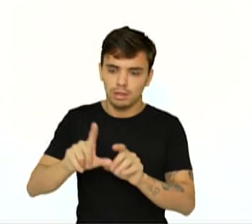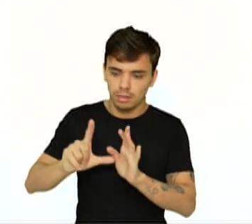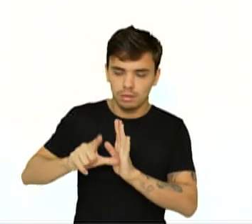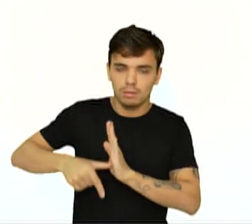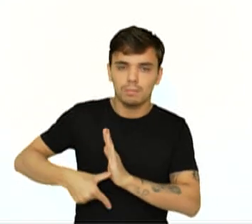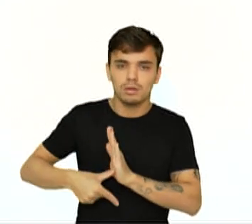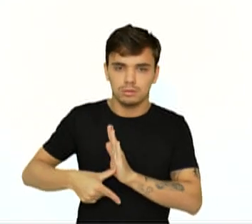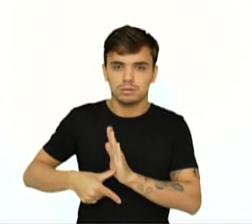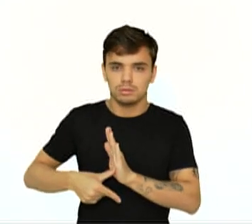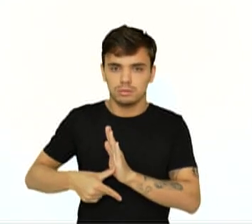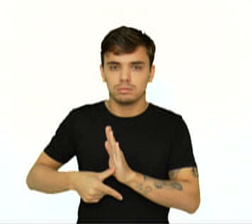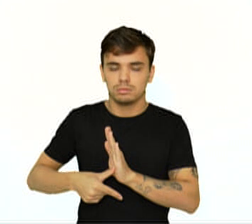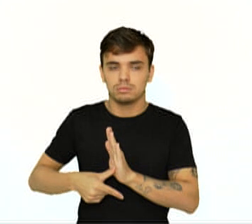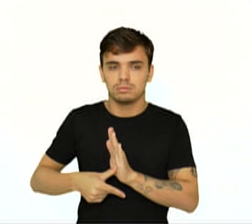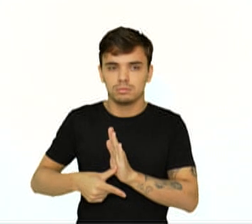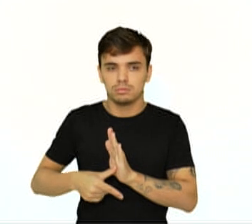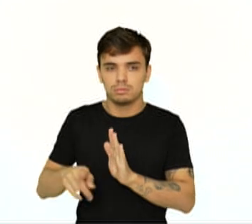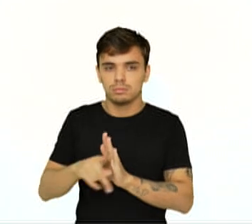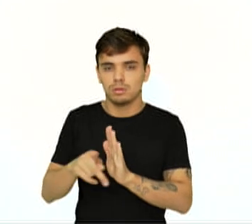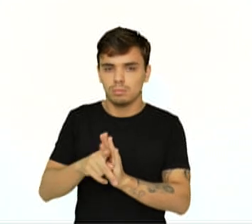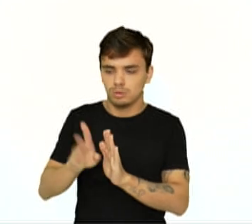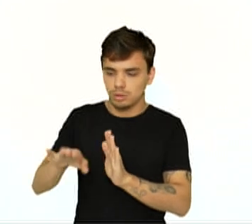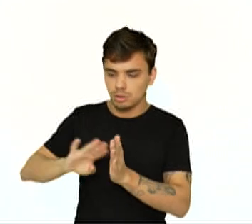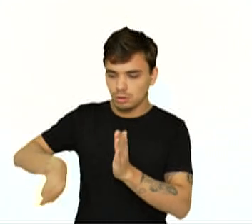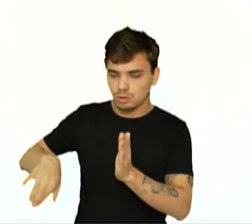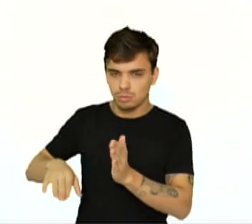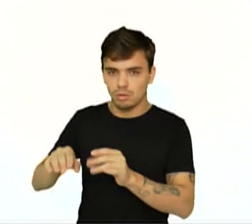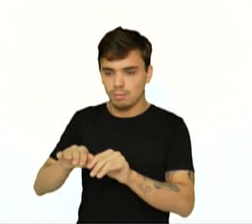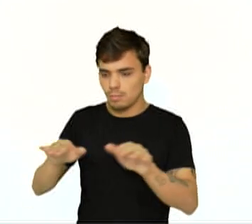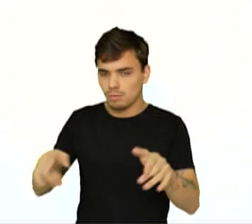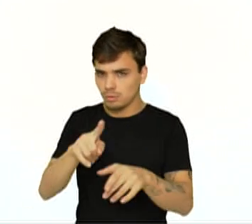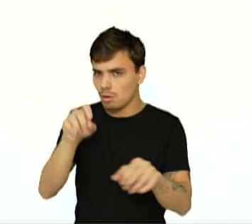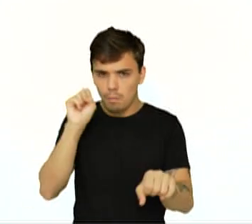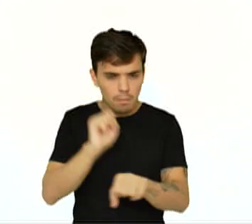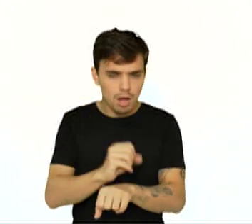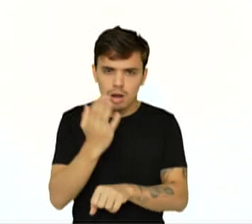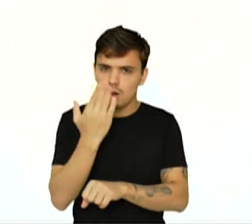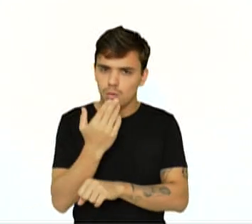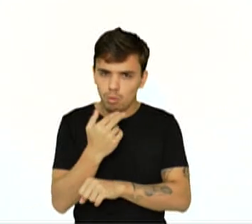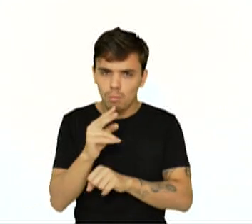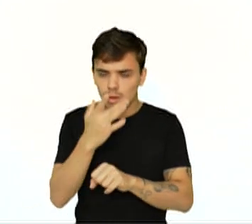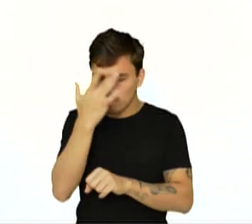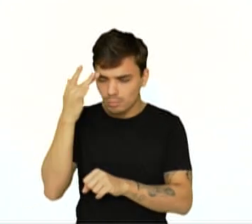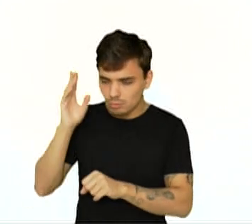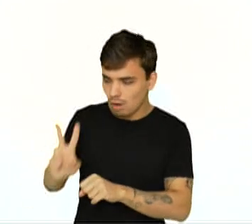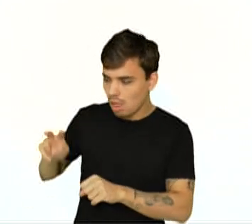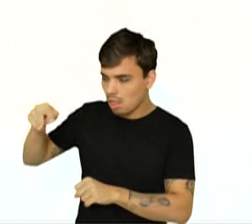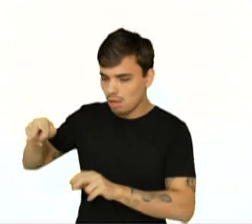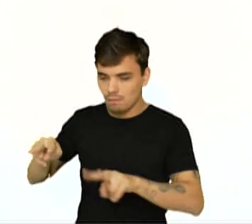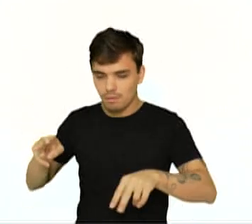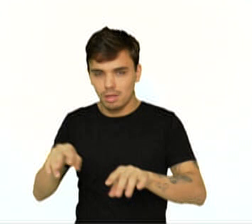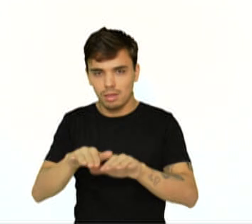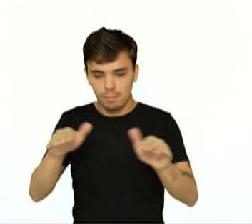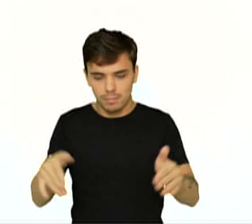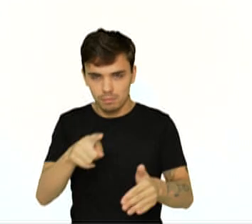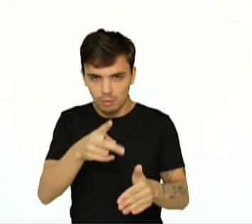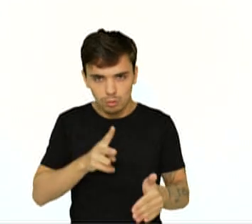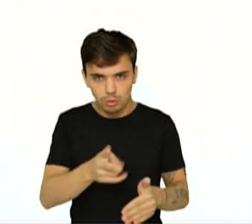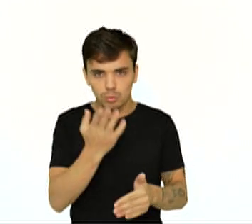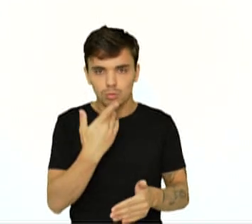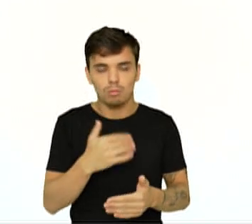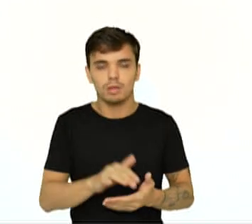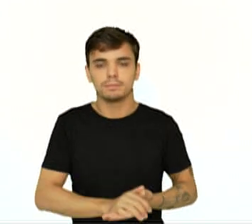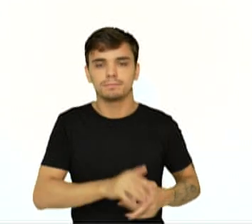depois que hayan levado de la mesa. Você não para de comer, o pessoal já está levantando da mesa, você continua comendo. Em la